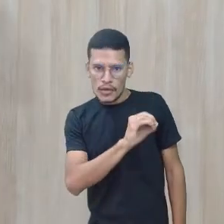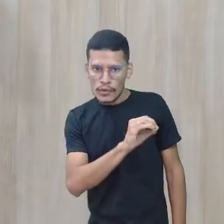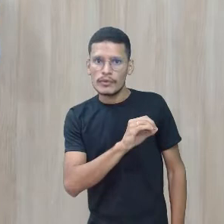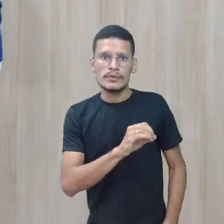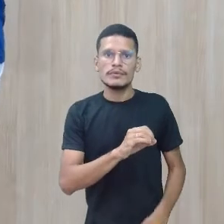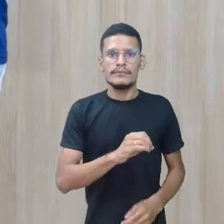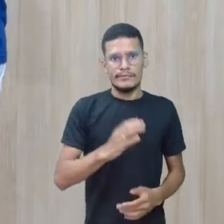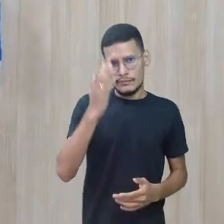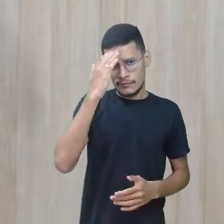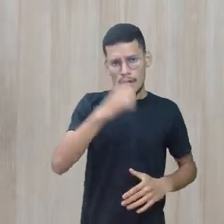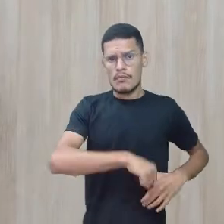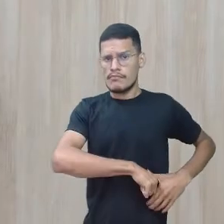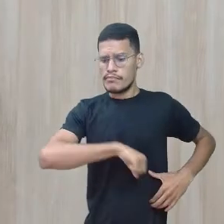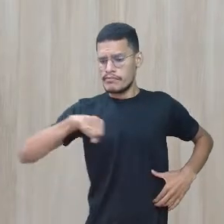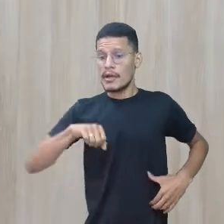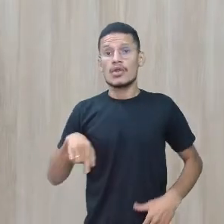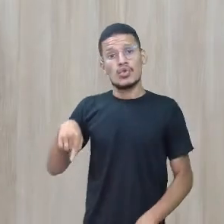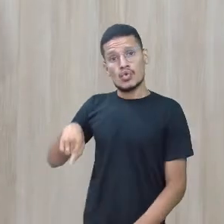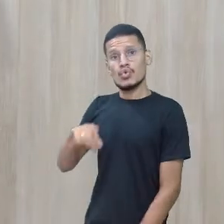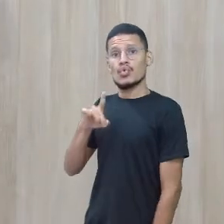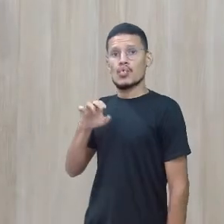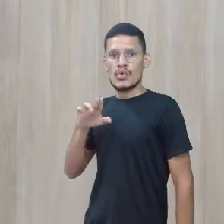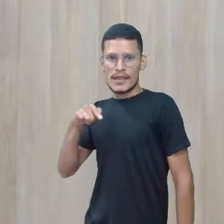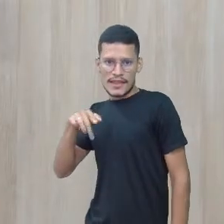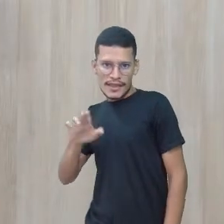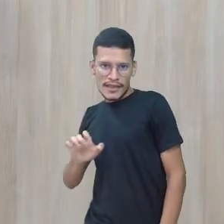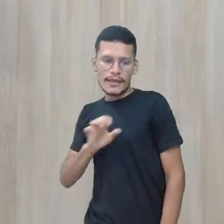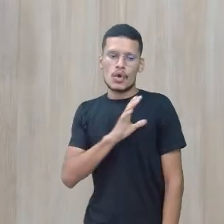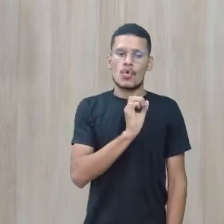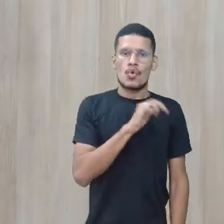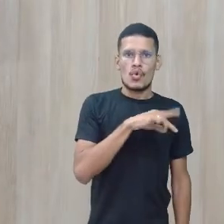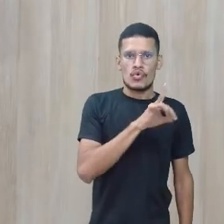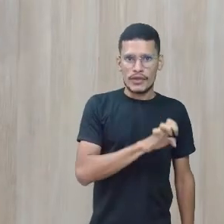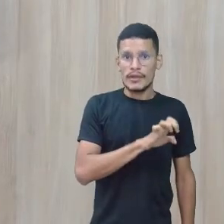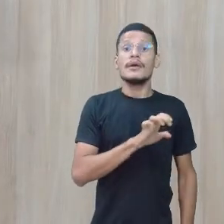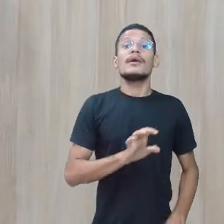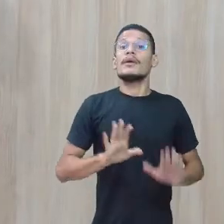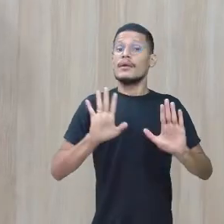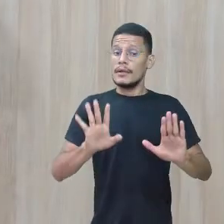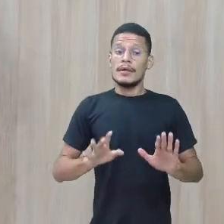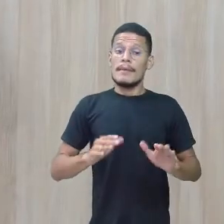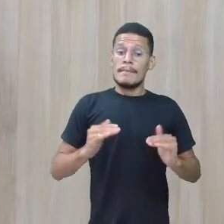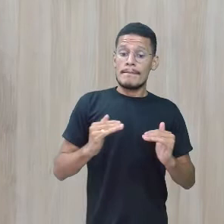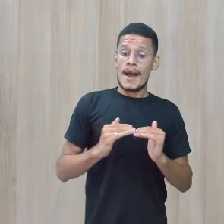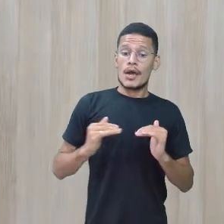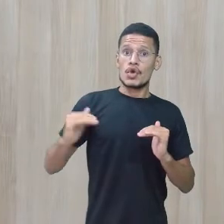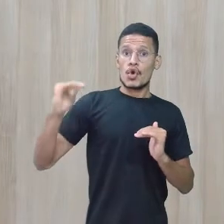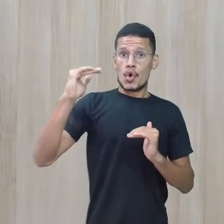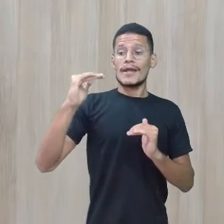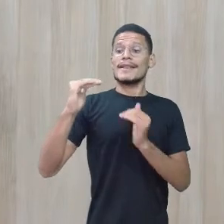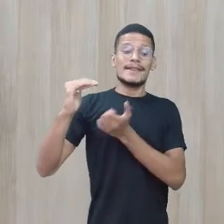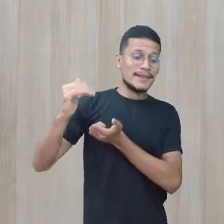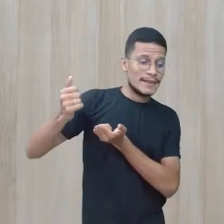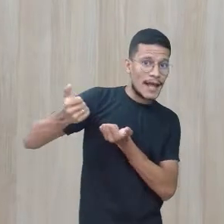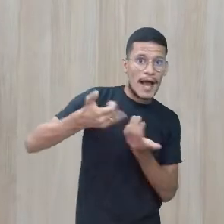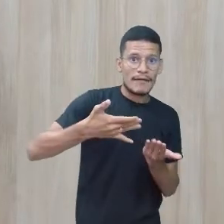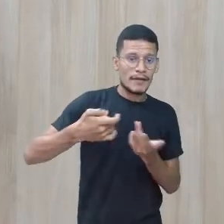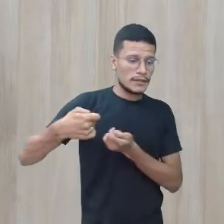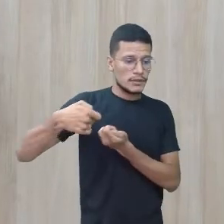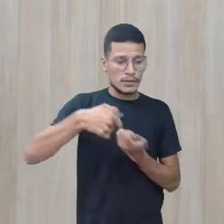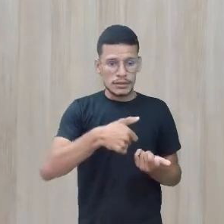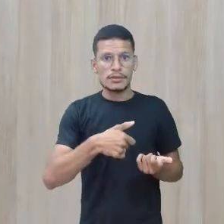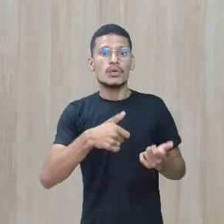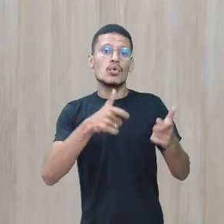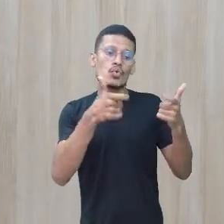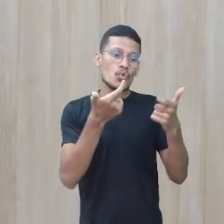então, ou um duque e um conde, certo? Então, um nobre de maior prestígio, né, doava parte das suas terras para um nobre